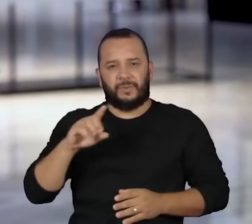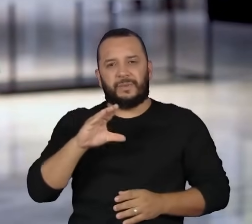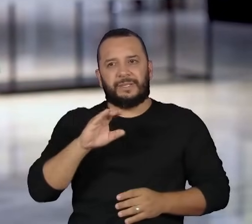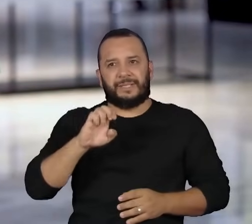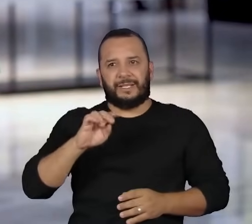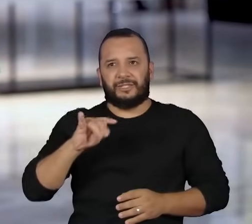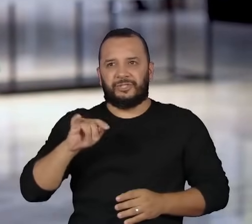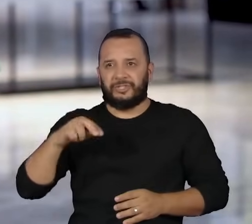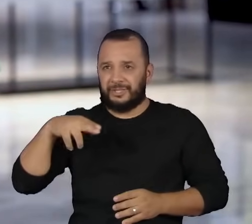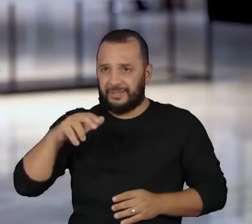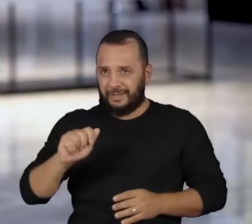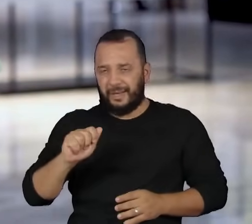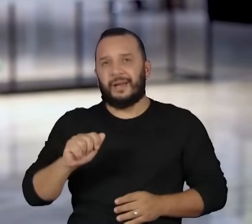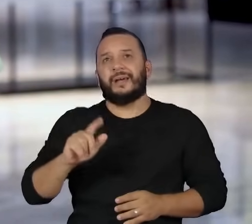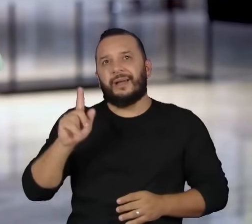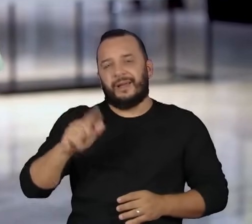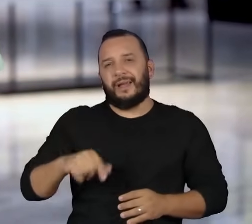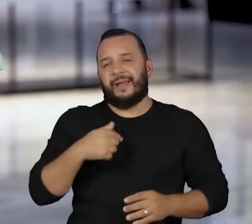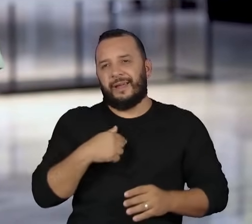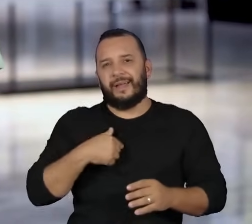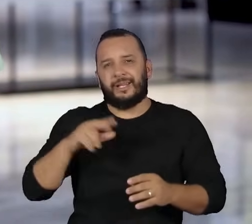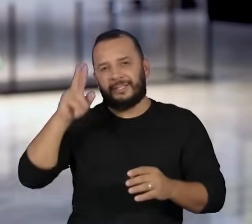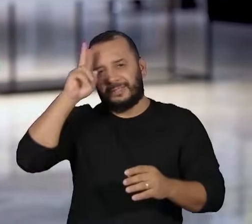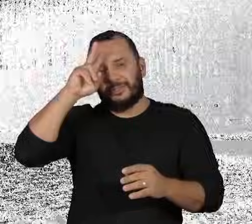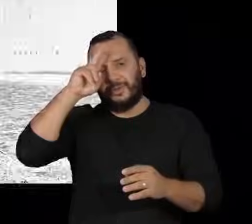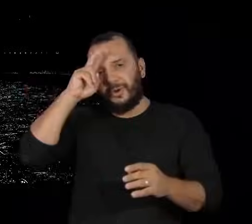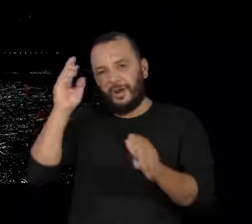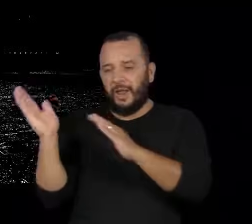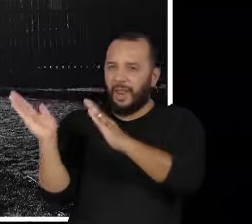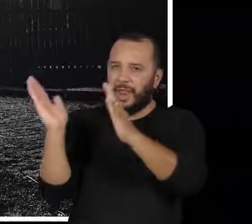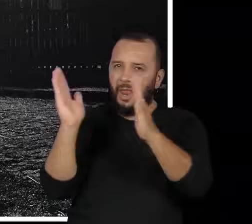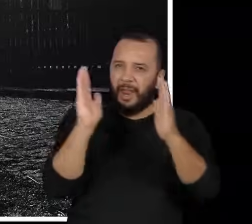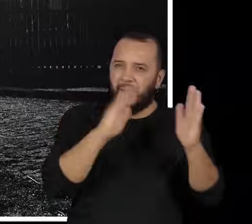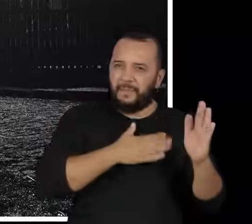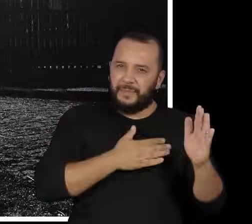né, dessa minha escolha, né?